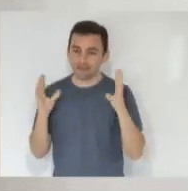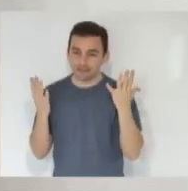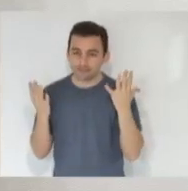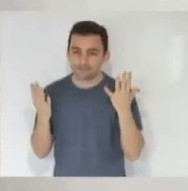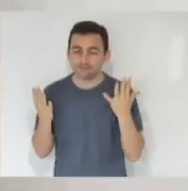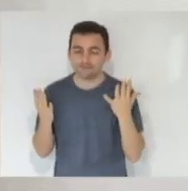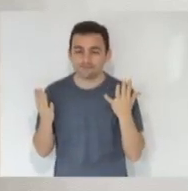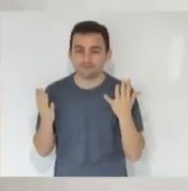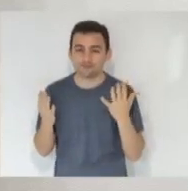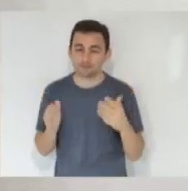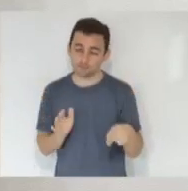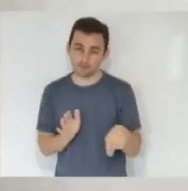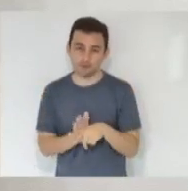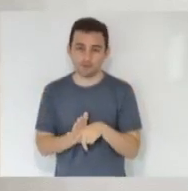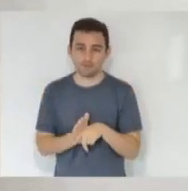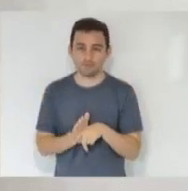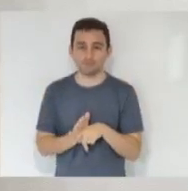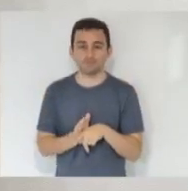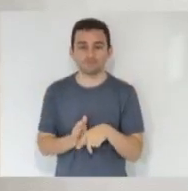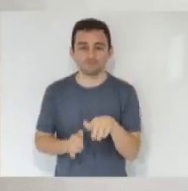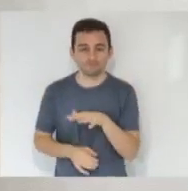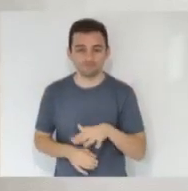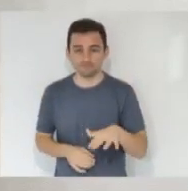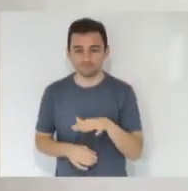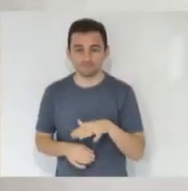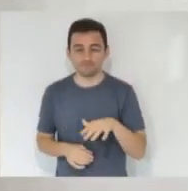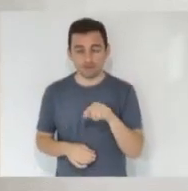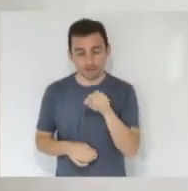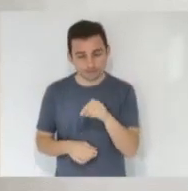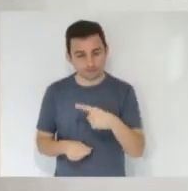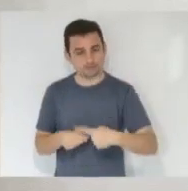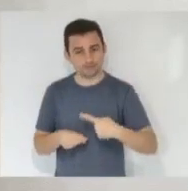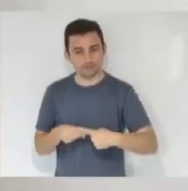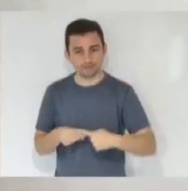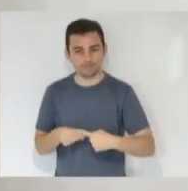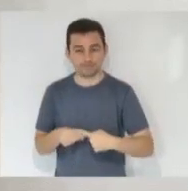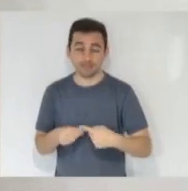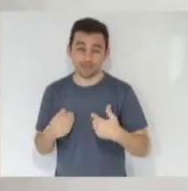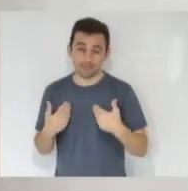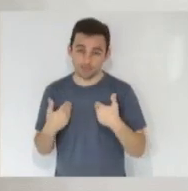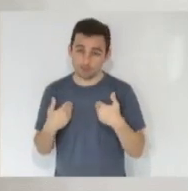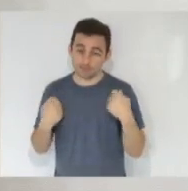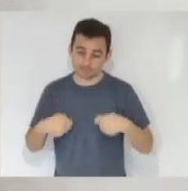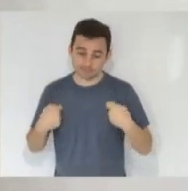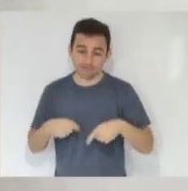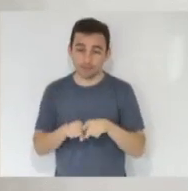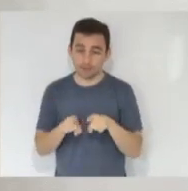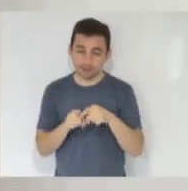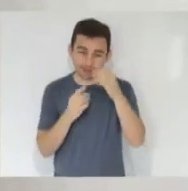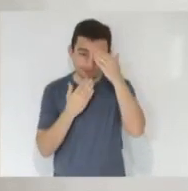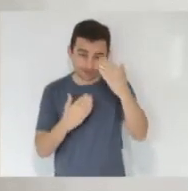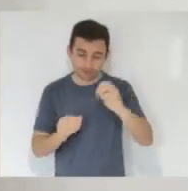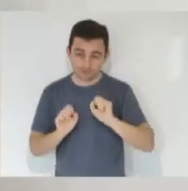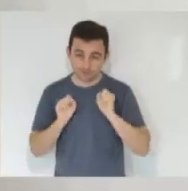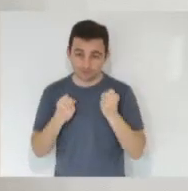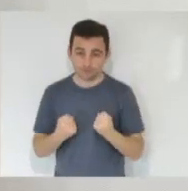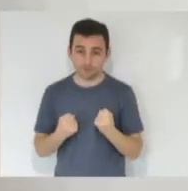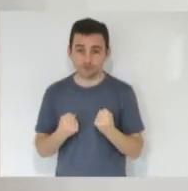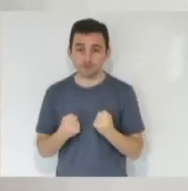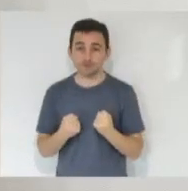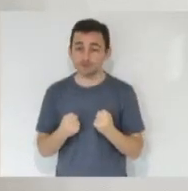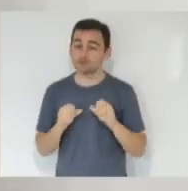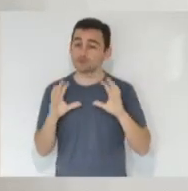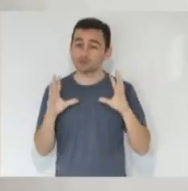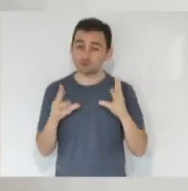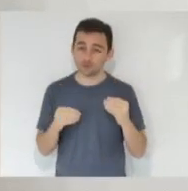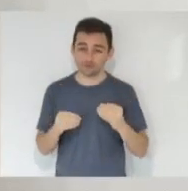evento proporciona para a comunidade uruçanguense. Não posso deixar aqui de agradecer o empenho de todos envolvidos